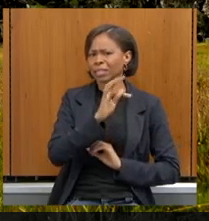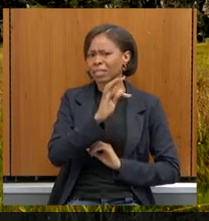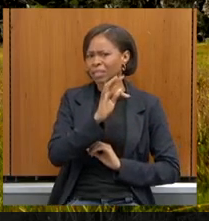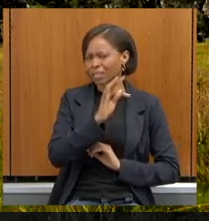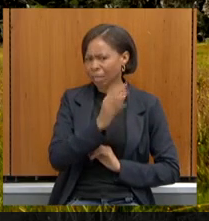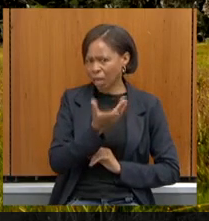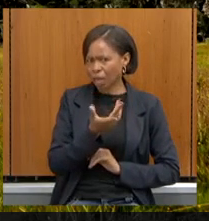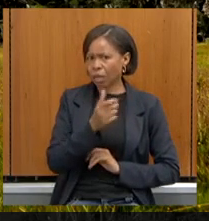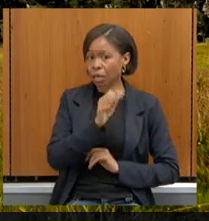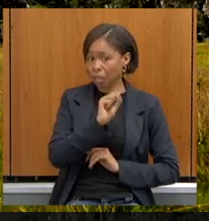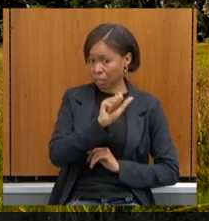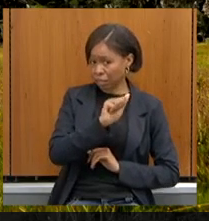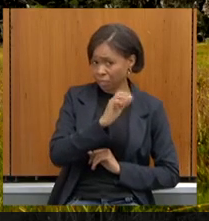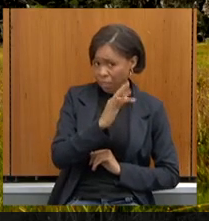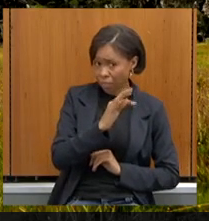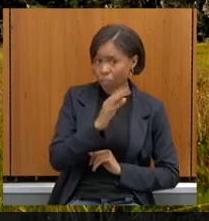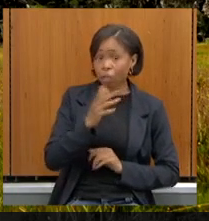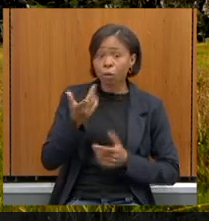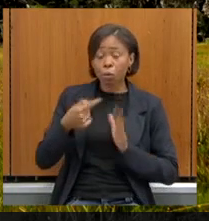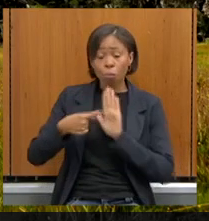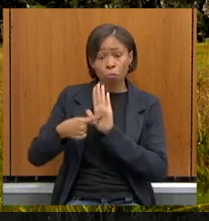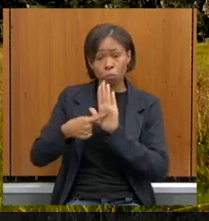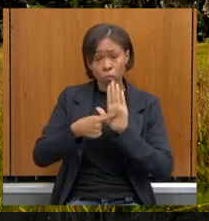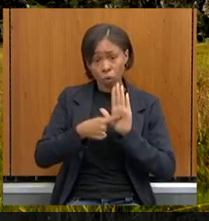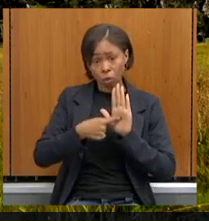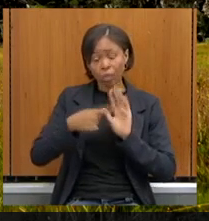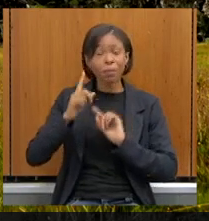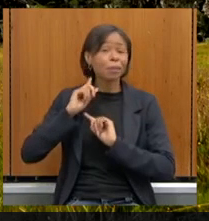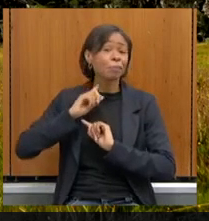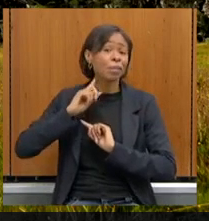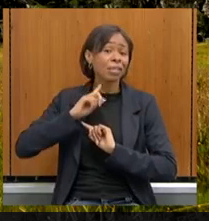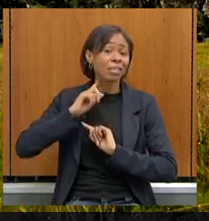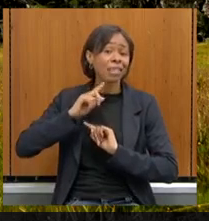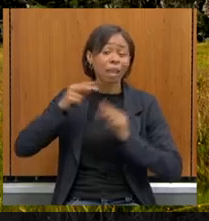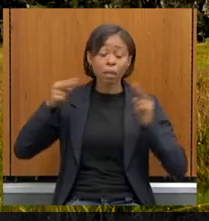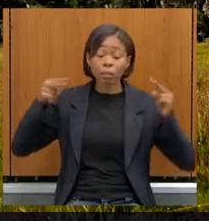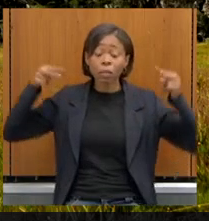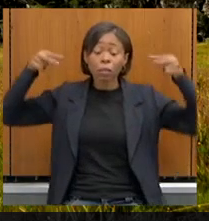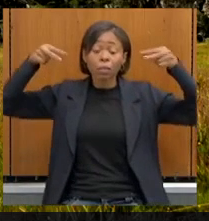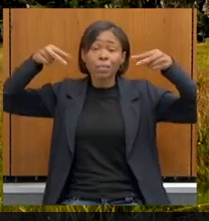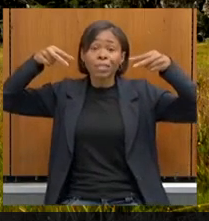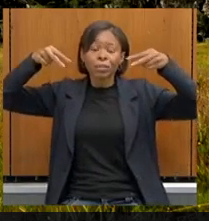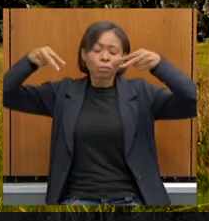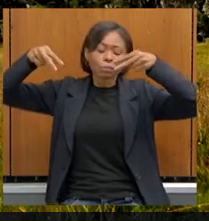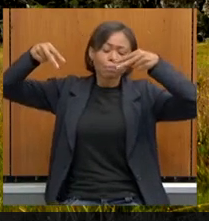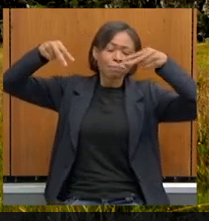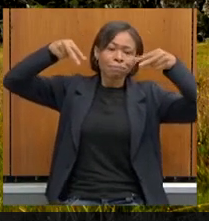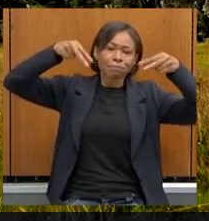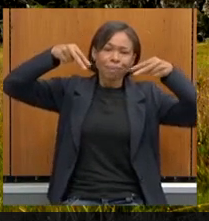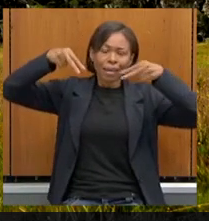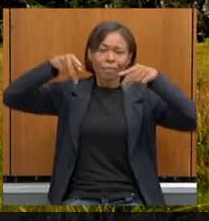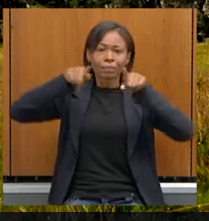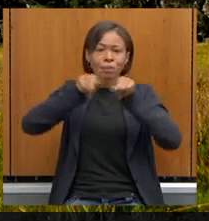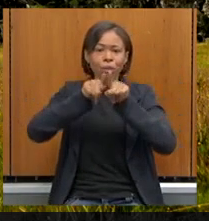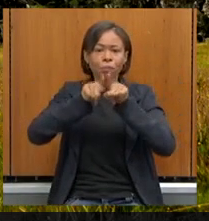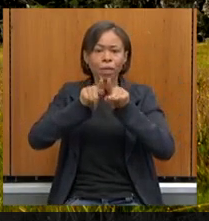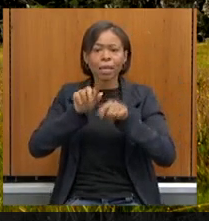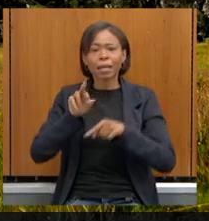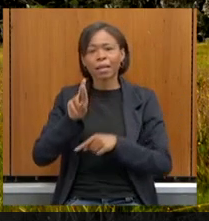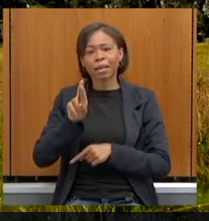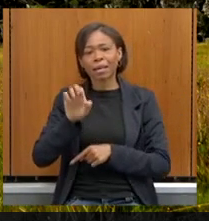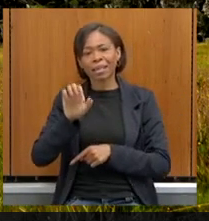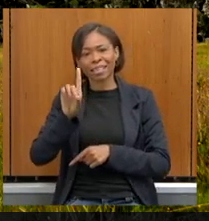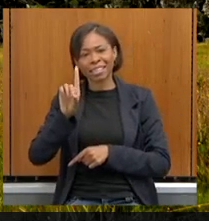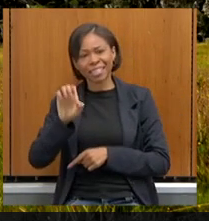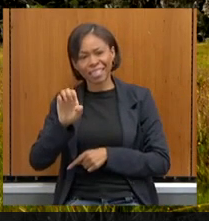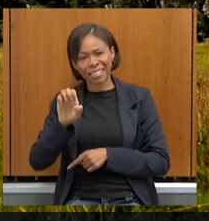Gerais vista do alto. Enfim, a interiorização da Rede Minas, e Rádio Inconfidência. Quando eu falo de